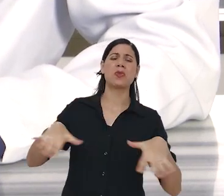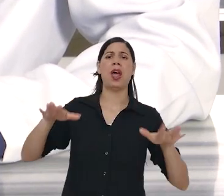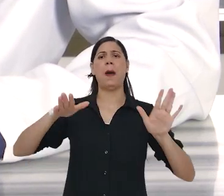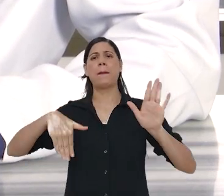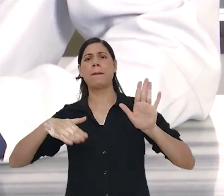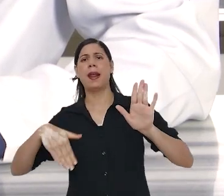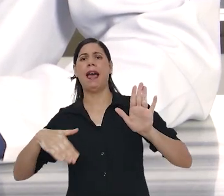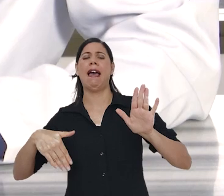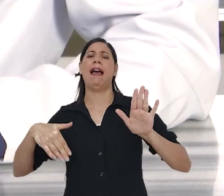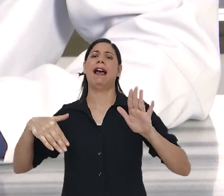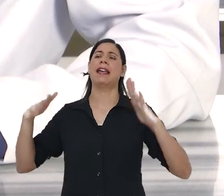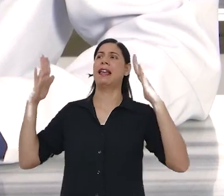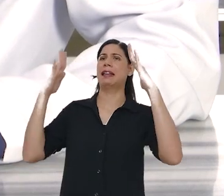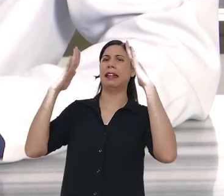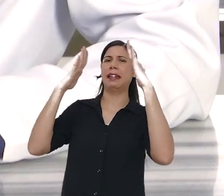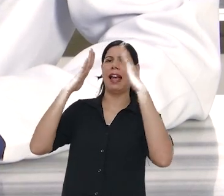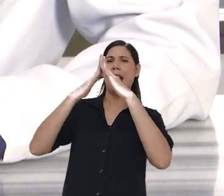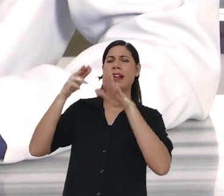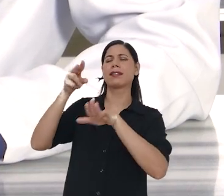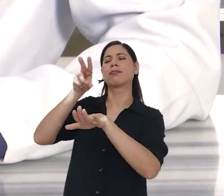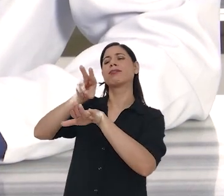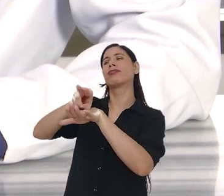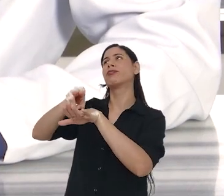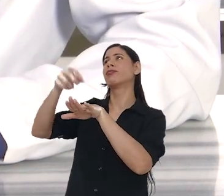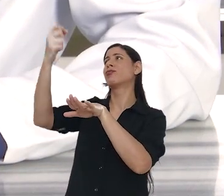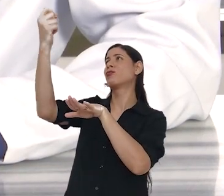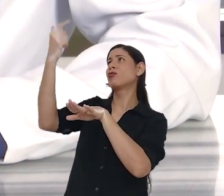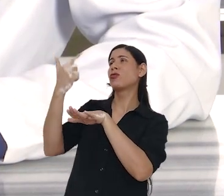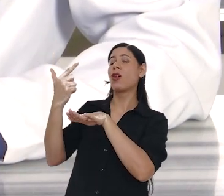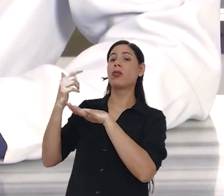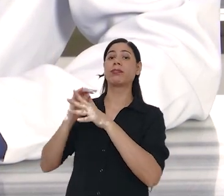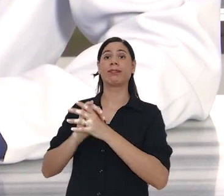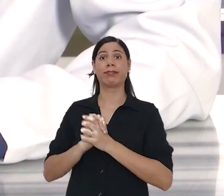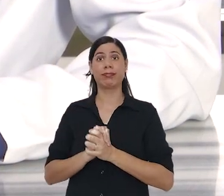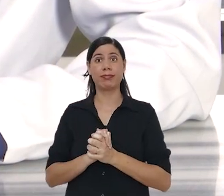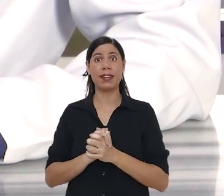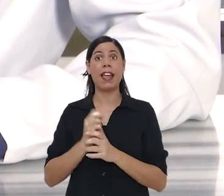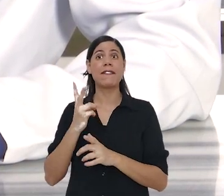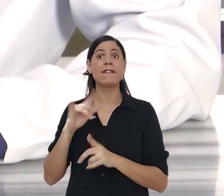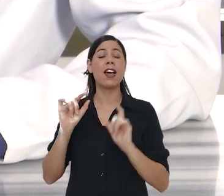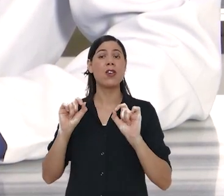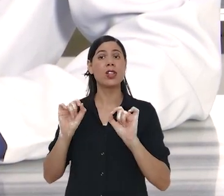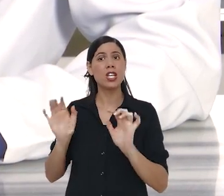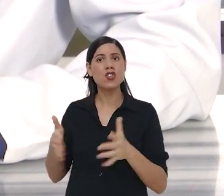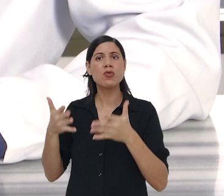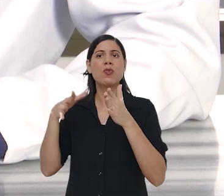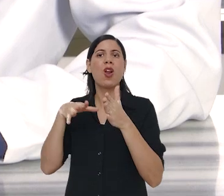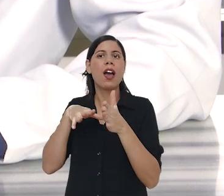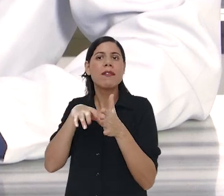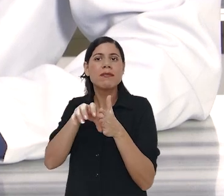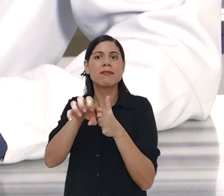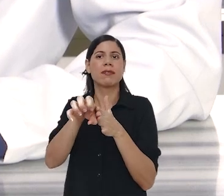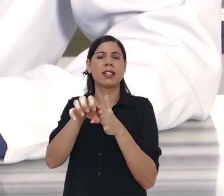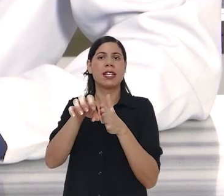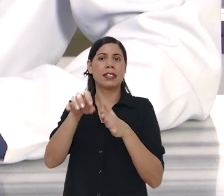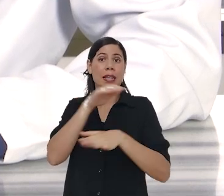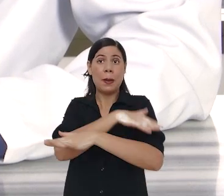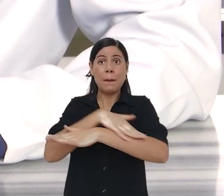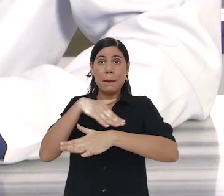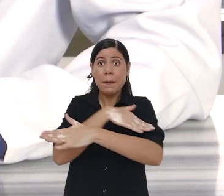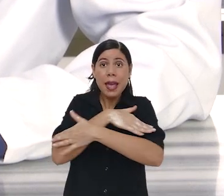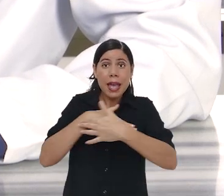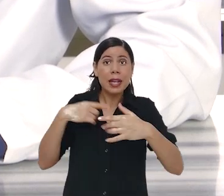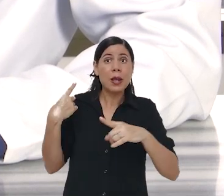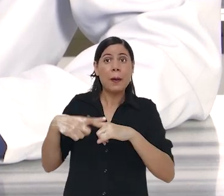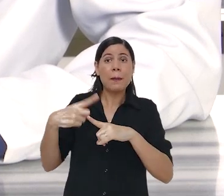praia, no telhado de casa, na laje, que a gente brinca, são situações que estimulam o câncer de pele. Por quê? Porque a